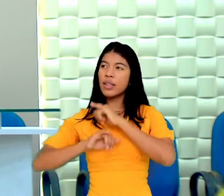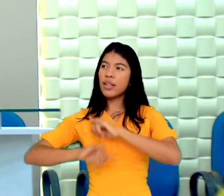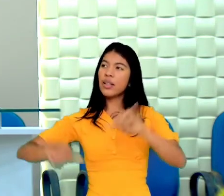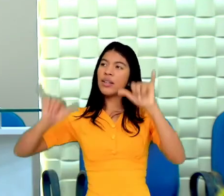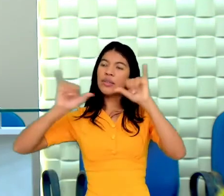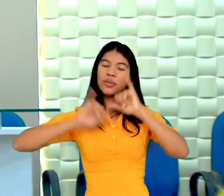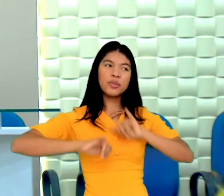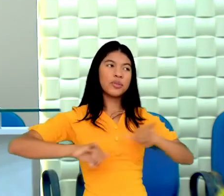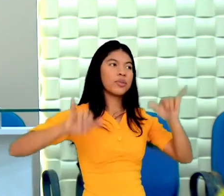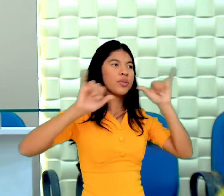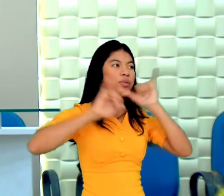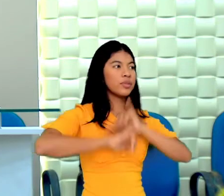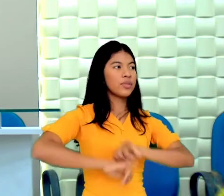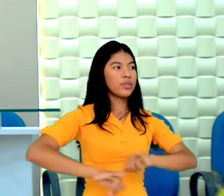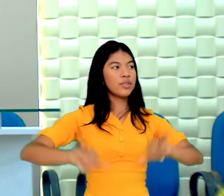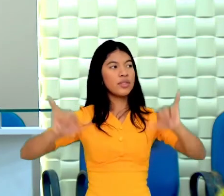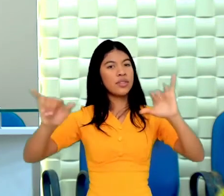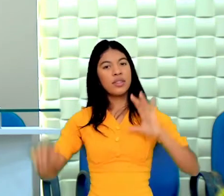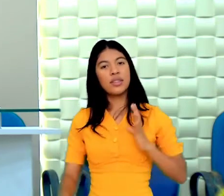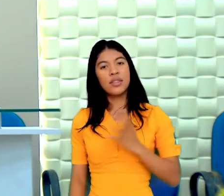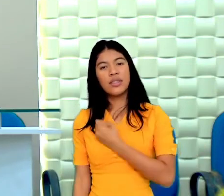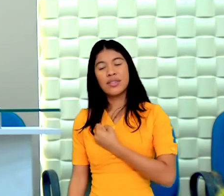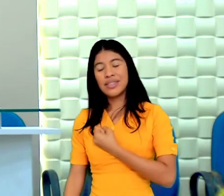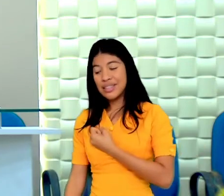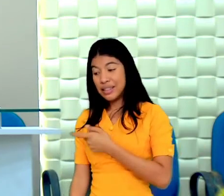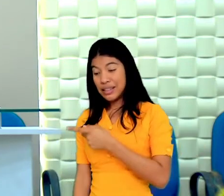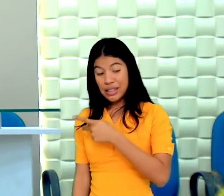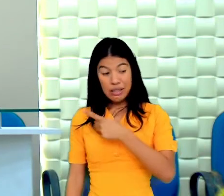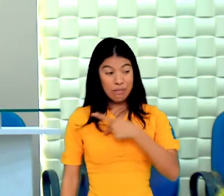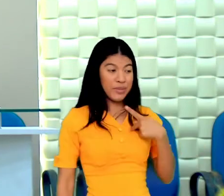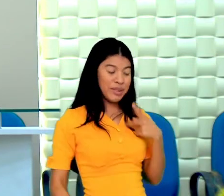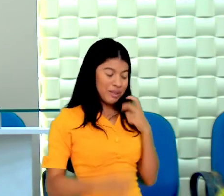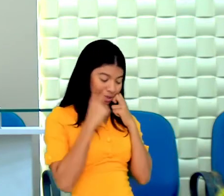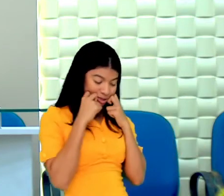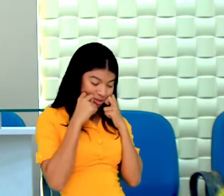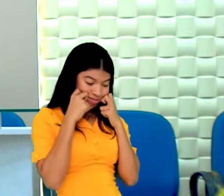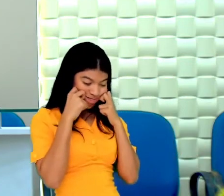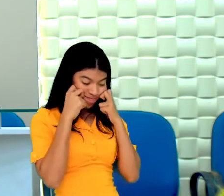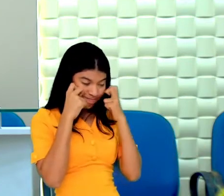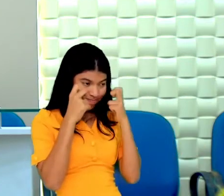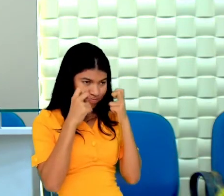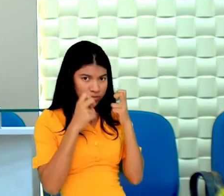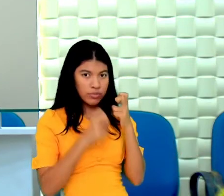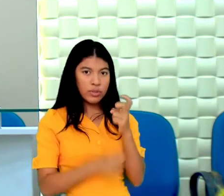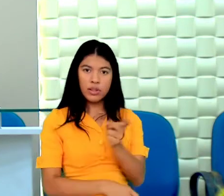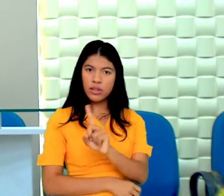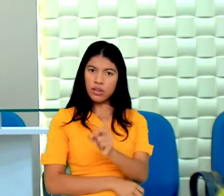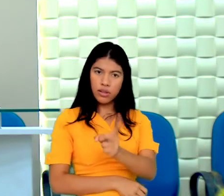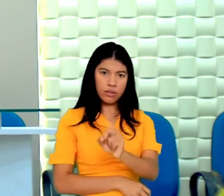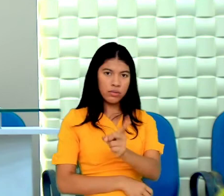Anuncie esta salvação. Pastor, eu tenho vergonha. Não,